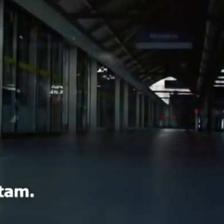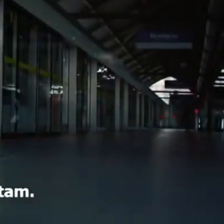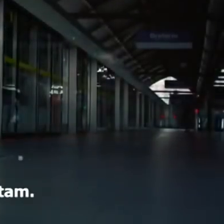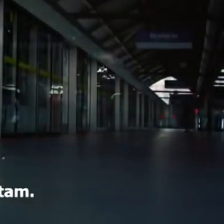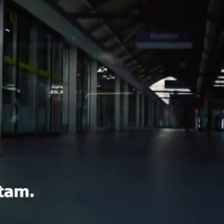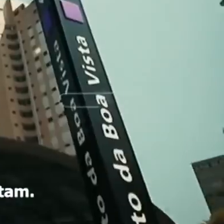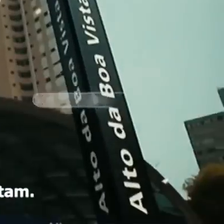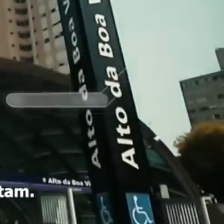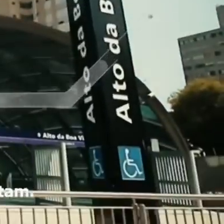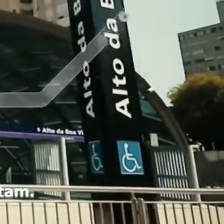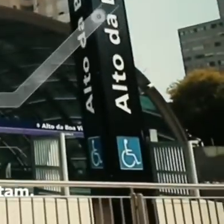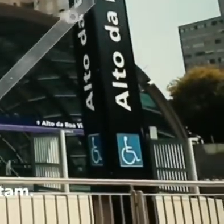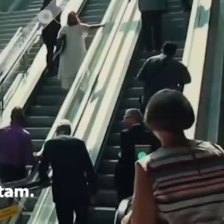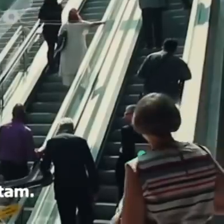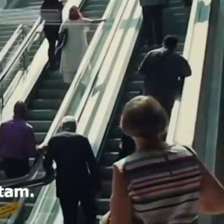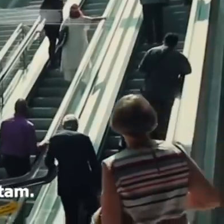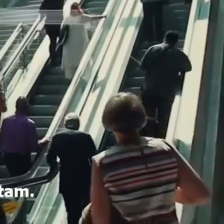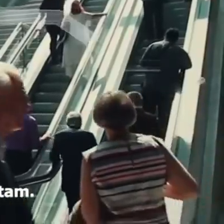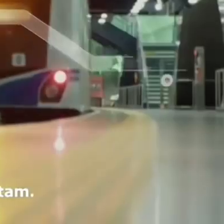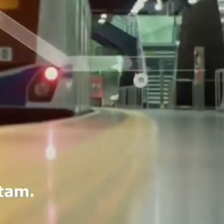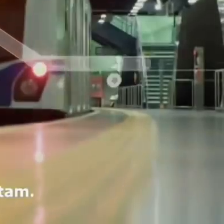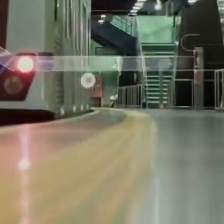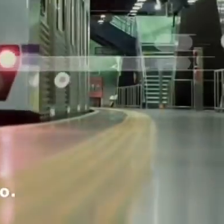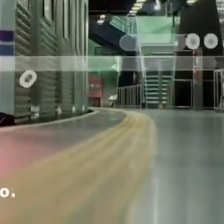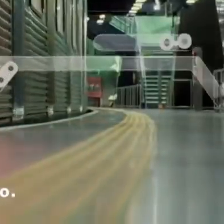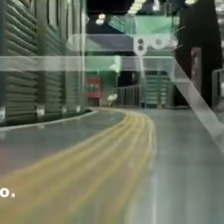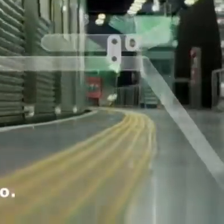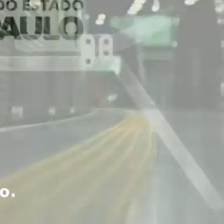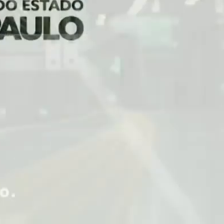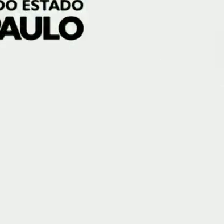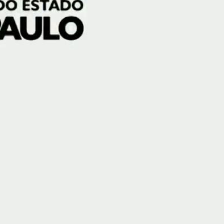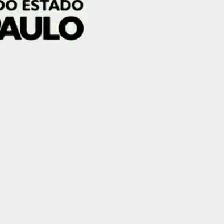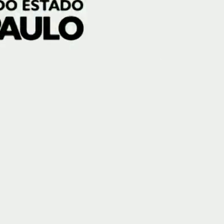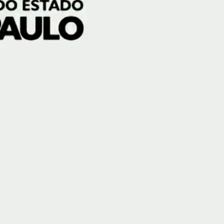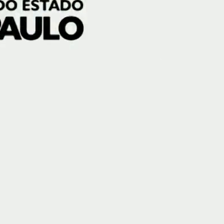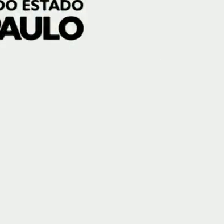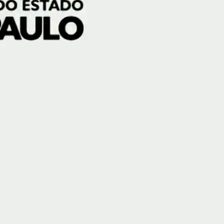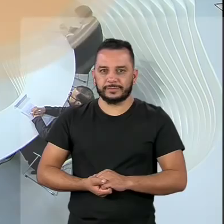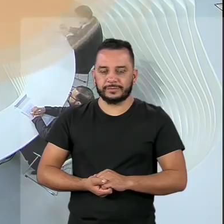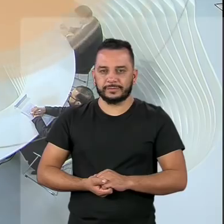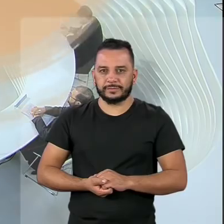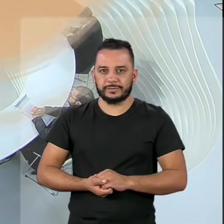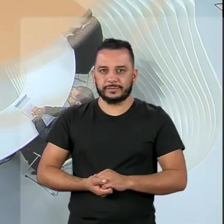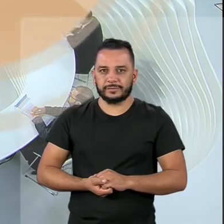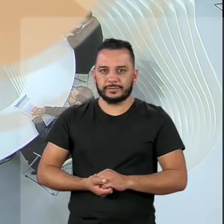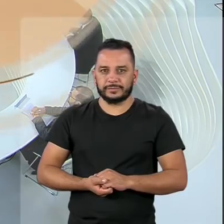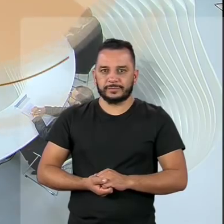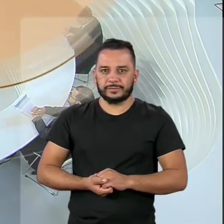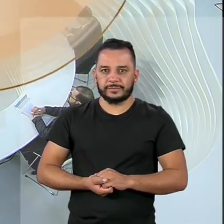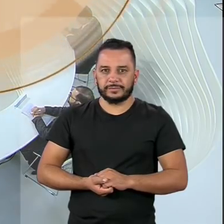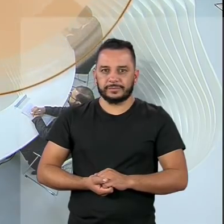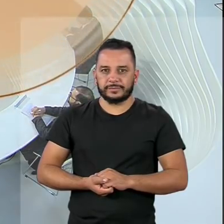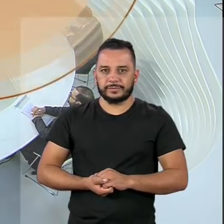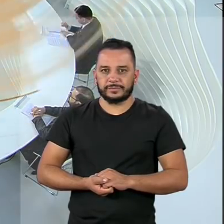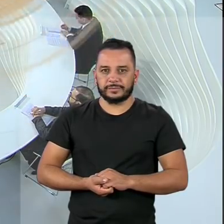Há 50 anos, nossas histórias se conectam. Governo do Estado de São Paulo.